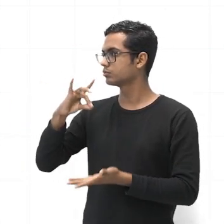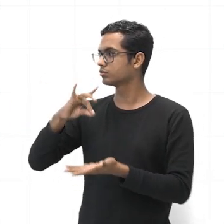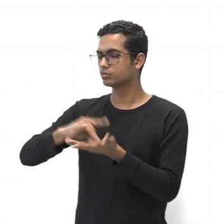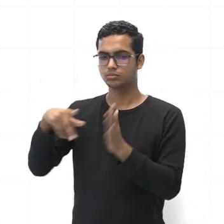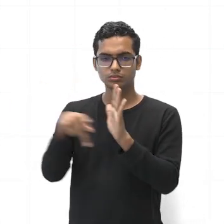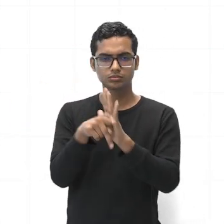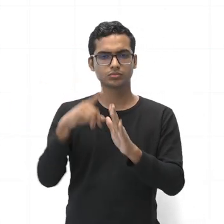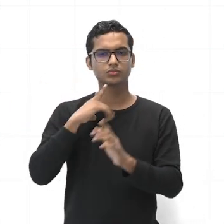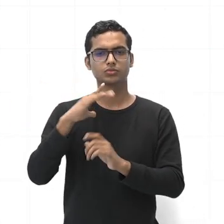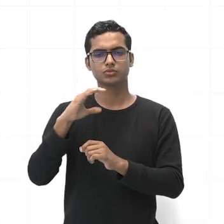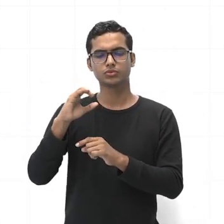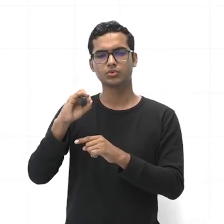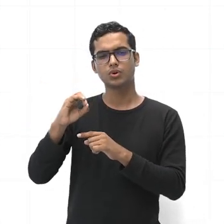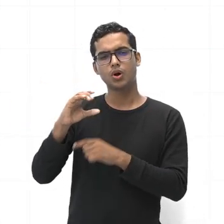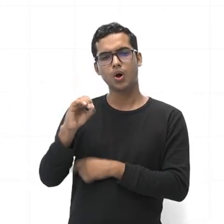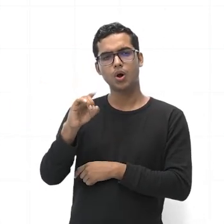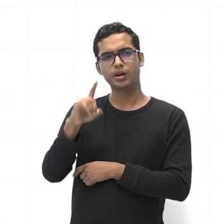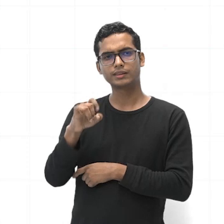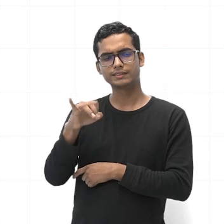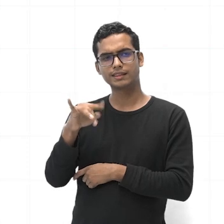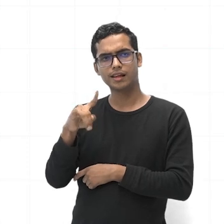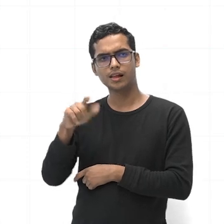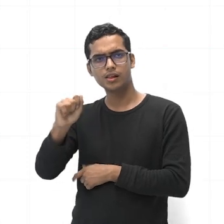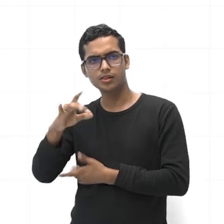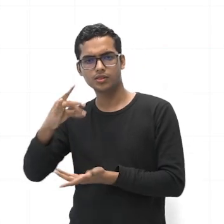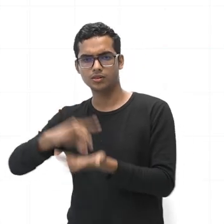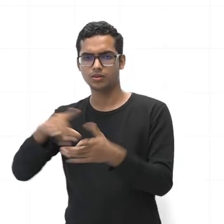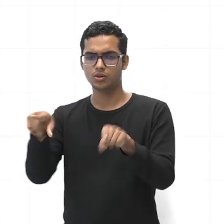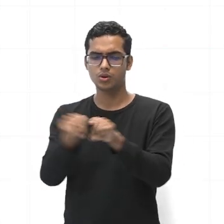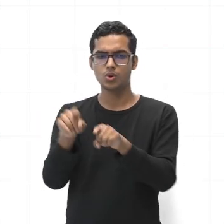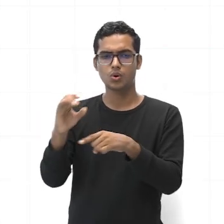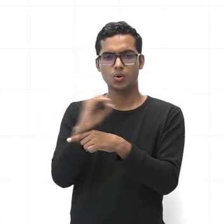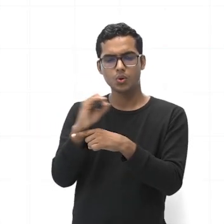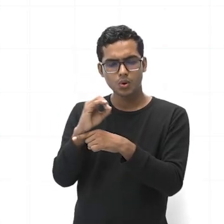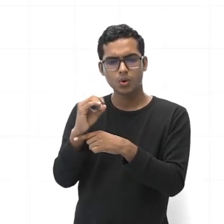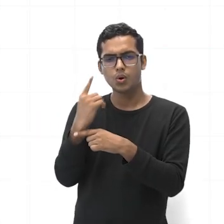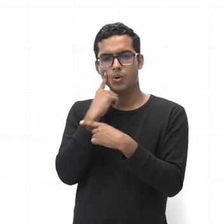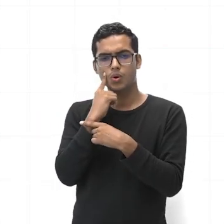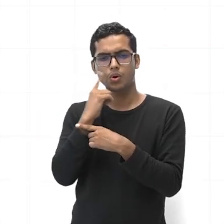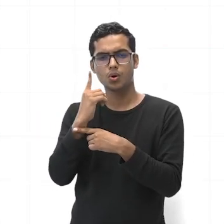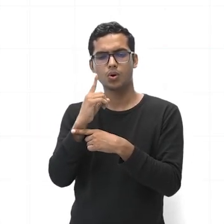oxidadas, produzindo energias. Então, quais são as nossas fontes